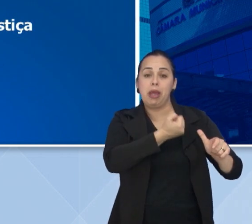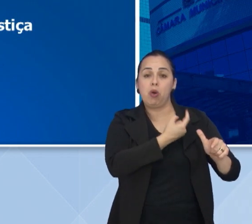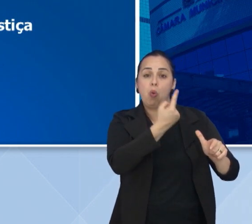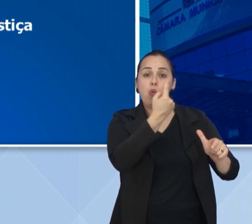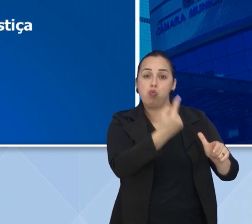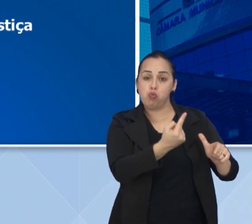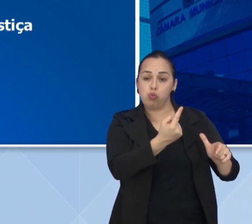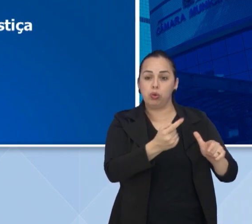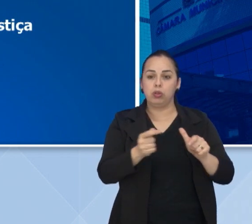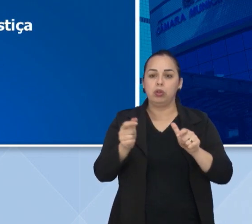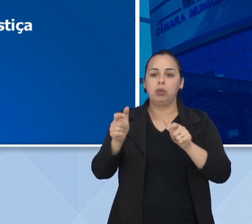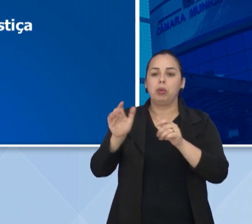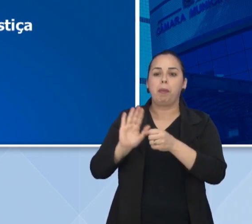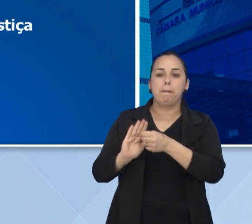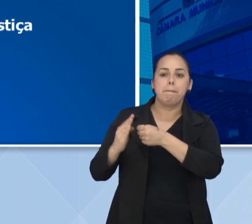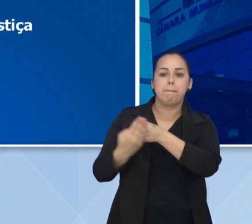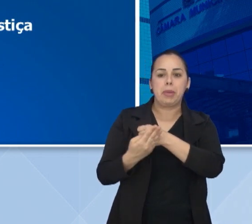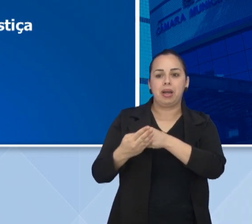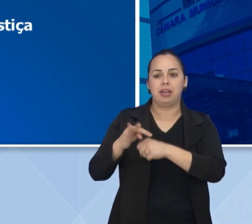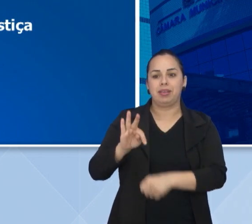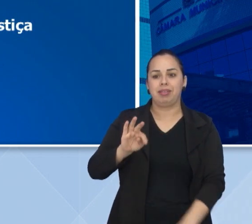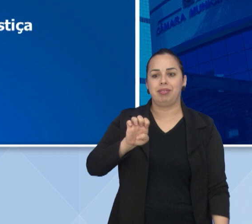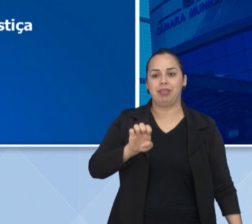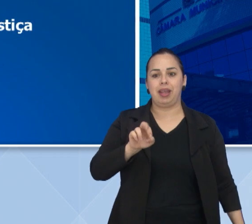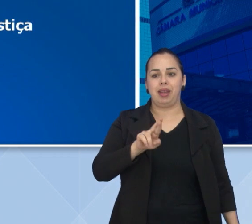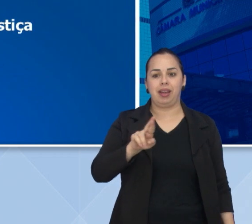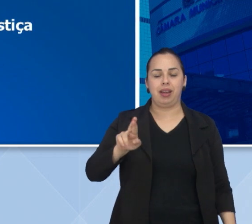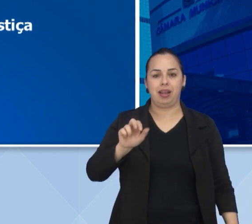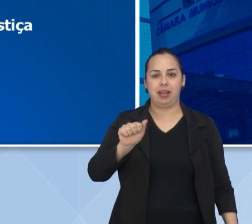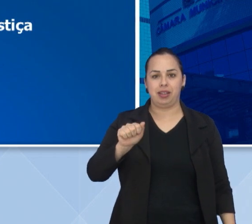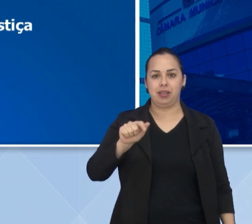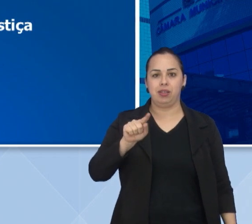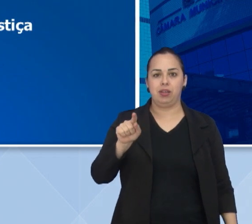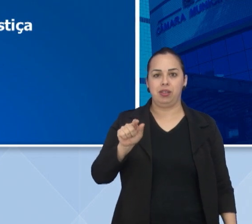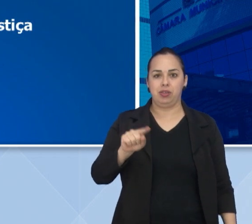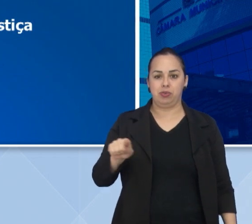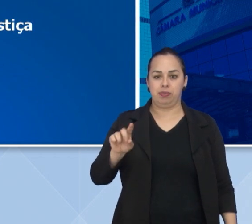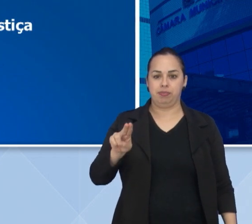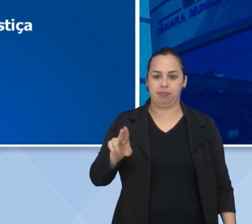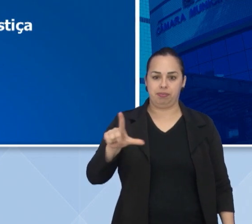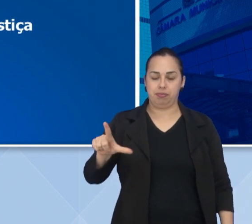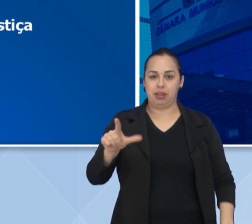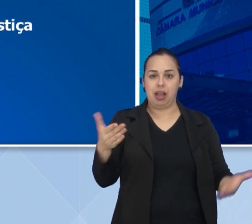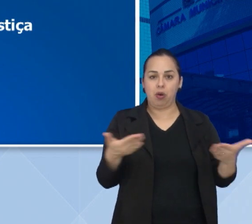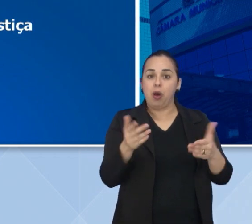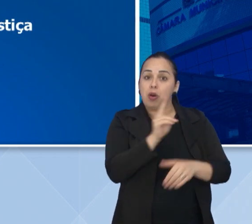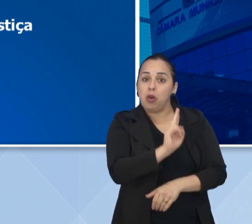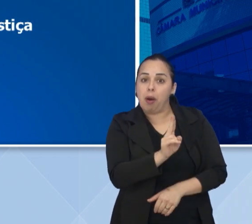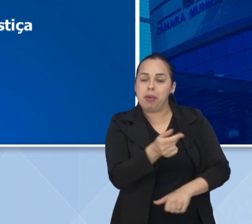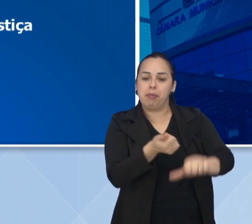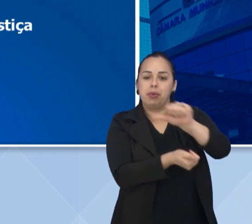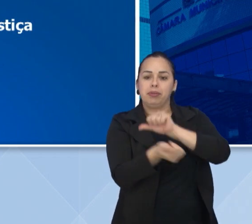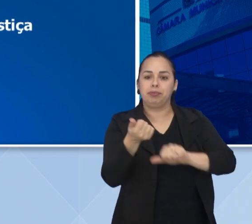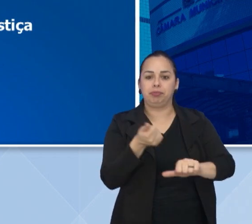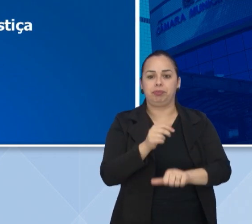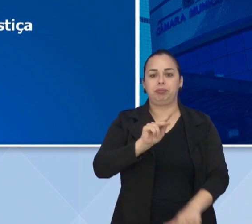no residencial Terra Azul, São José dos Campos, de Rua